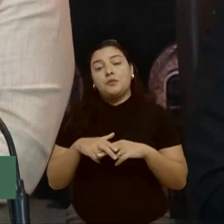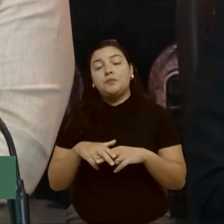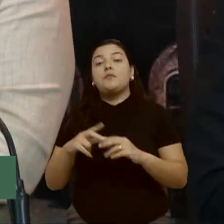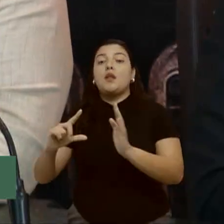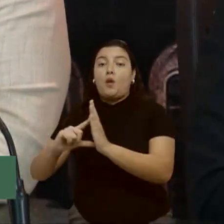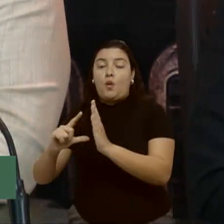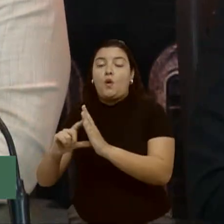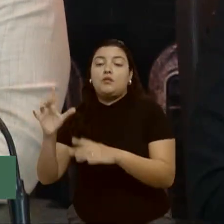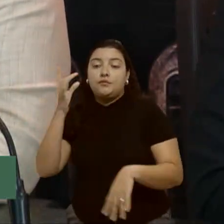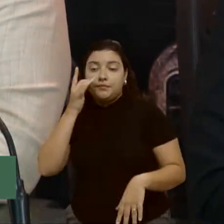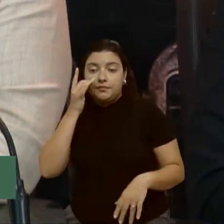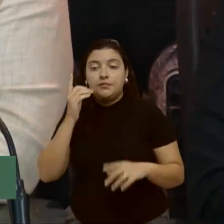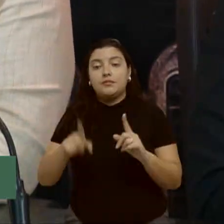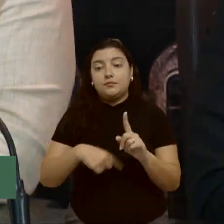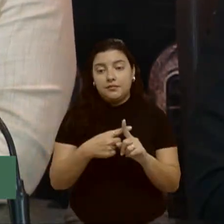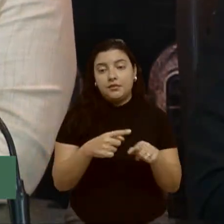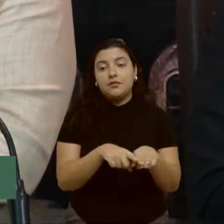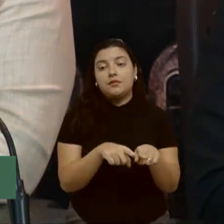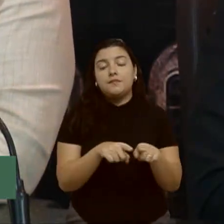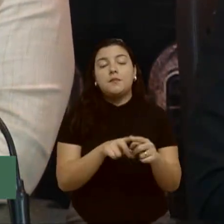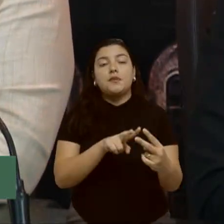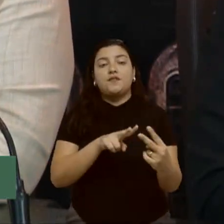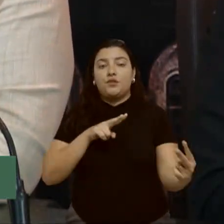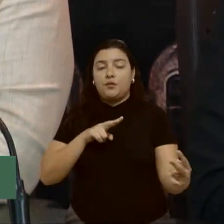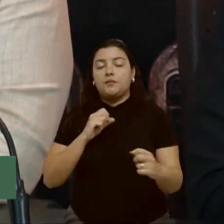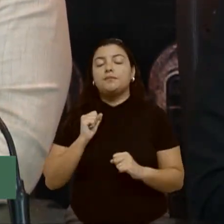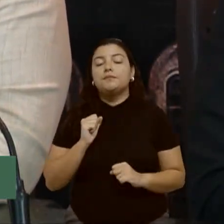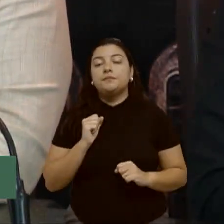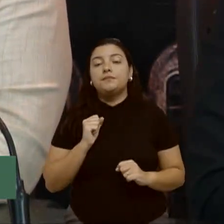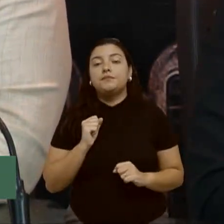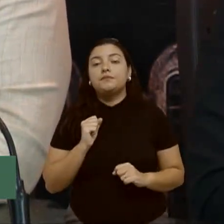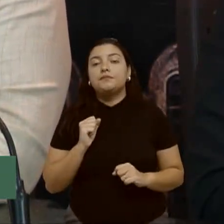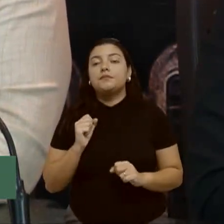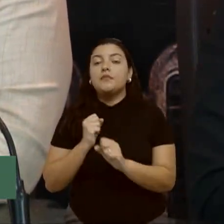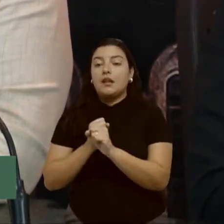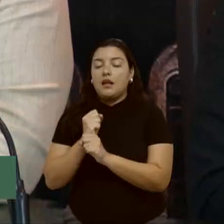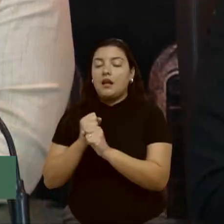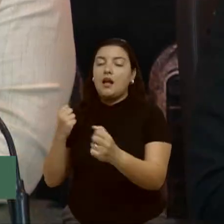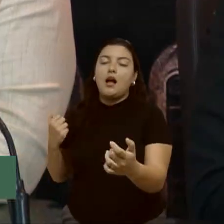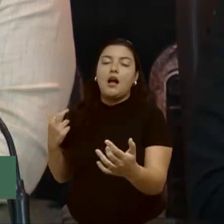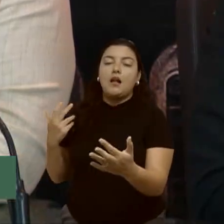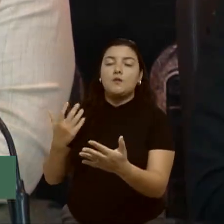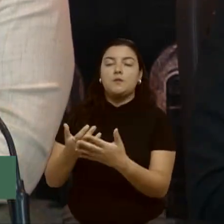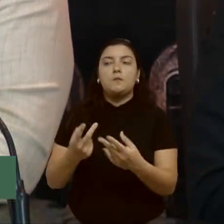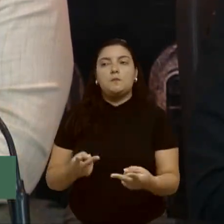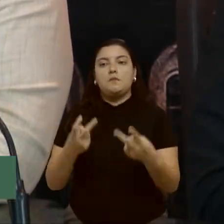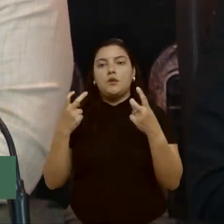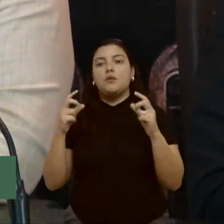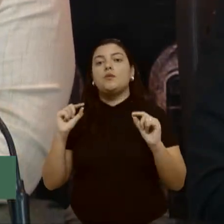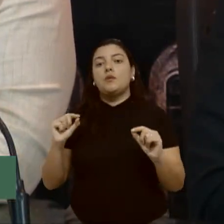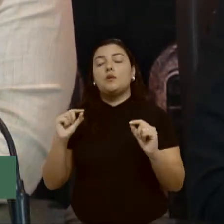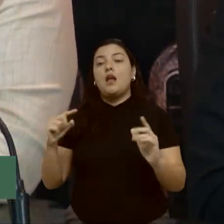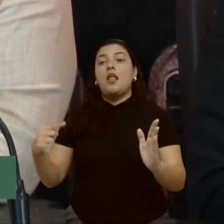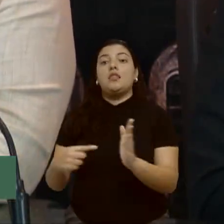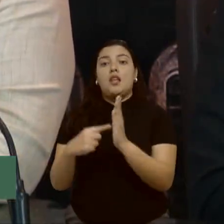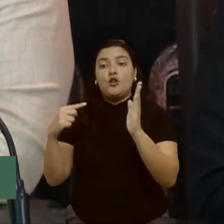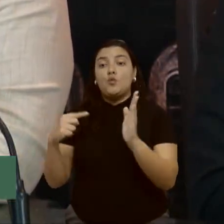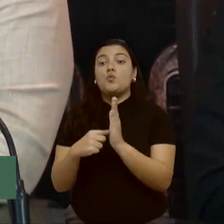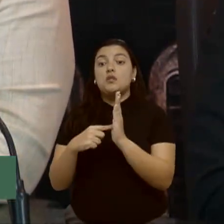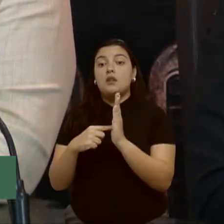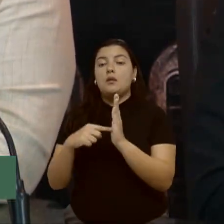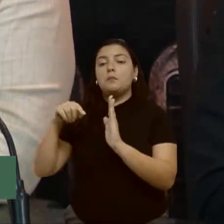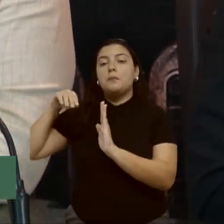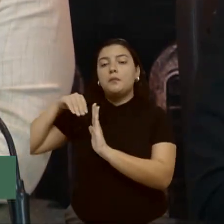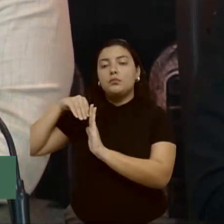lojas físicas como na forma virtual também. Nos últimos anos eu percebi até assim uma queda das denúncias relacionadas a